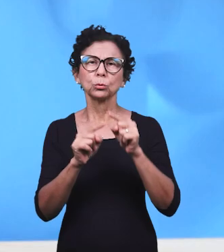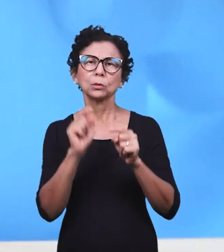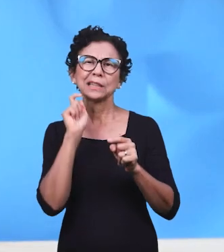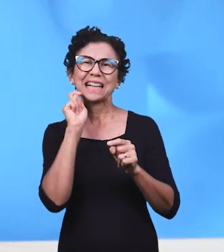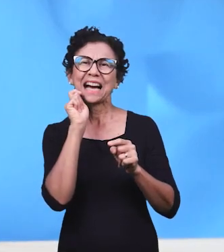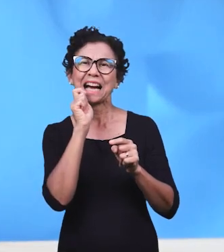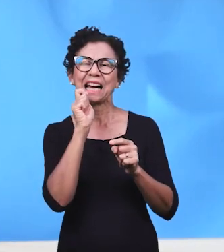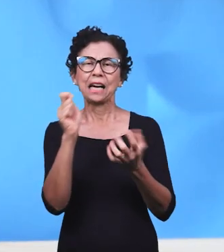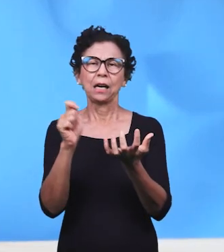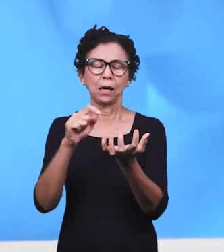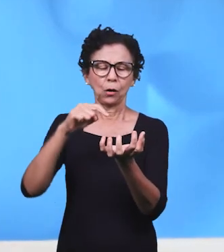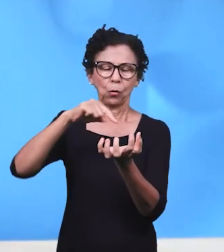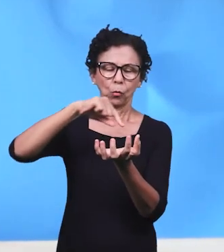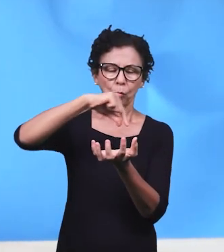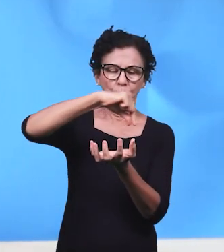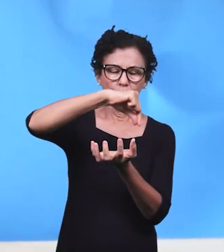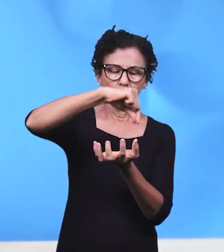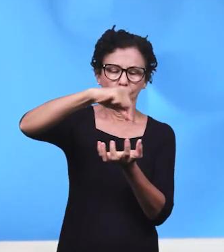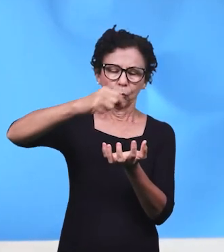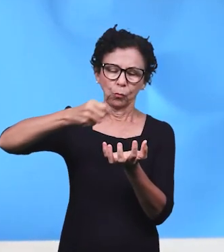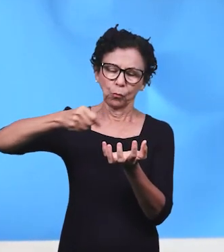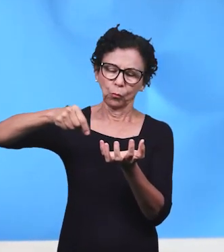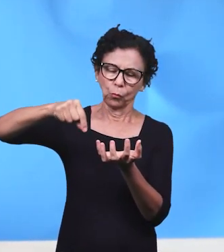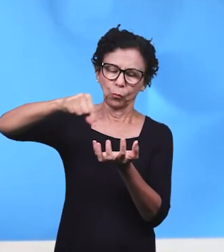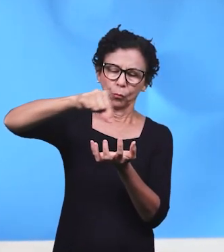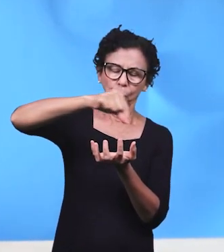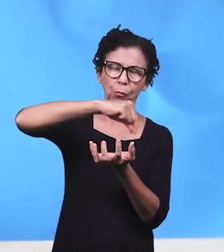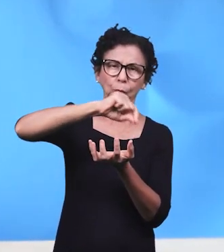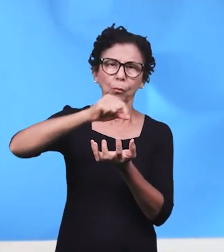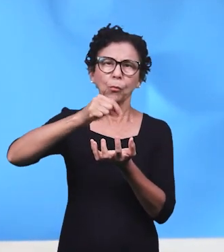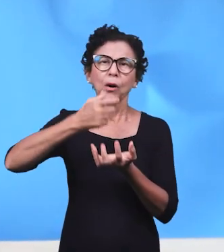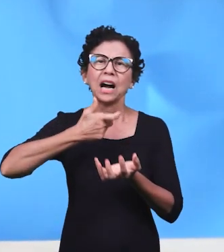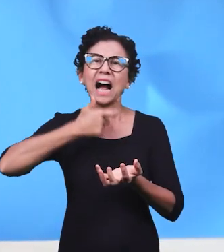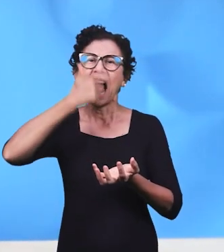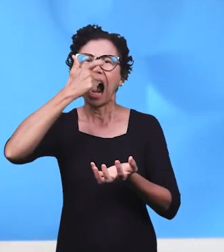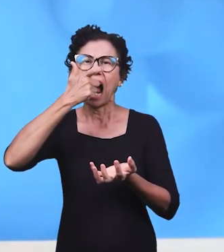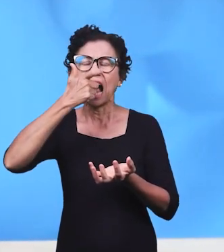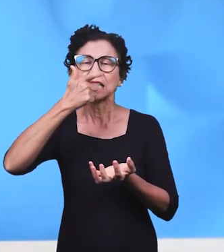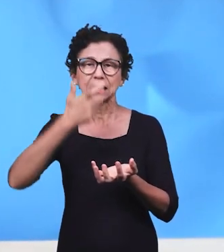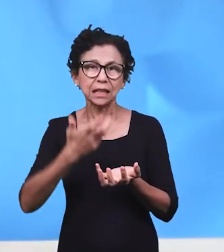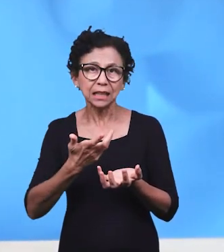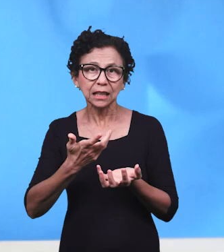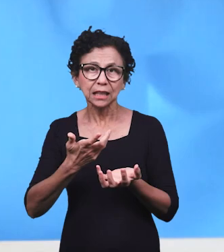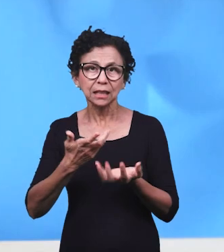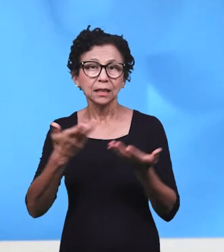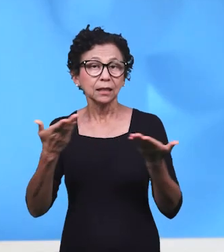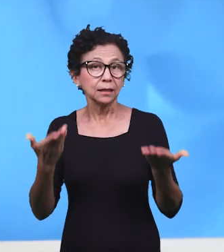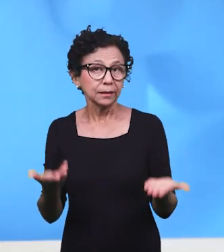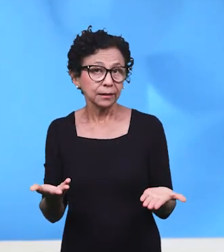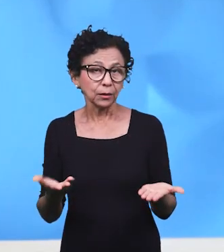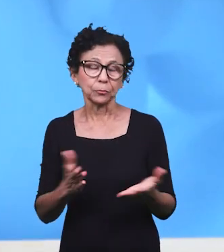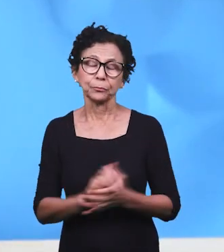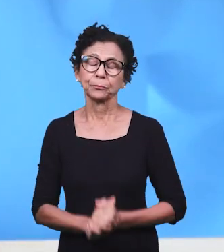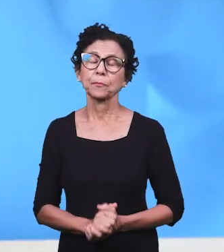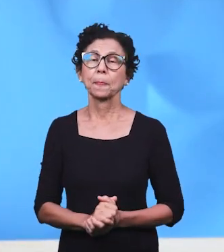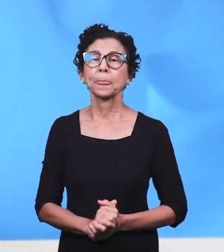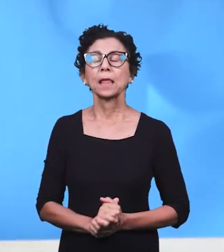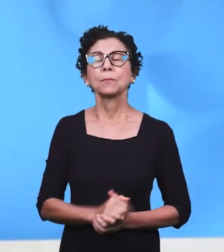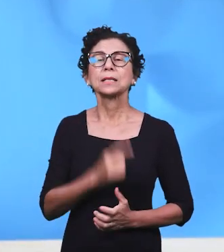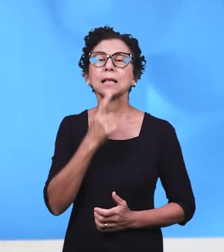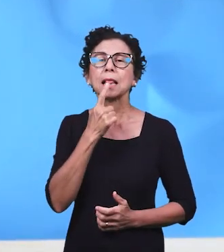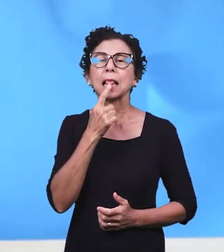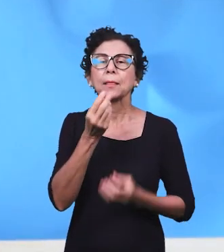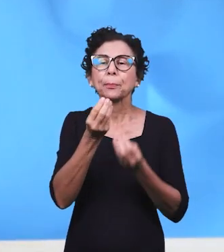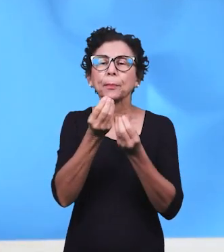o paciente, nós entendemos que a saliva, ela é o que mantém a prótese fixa. Então, é o